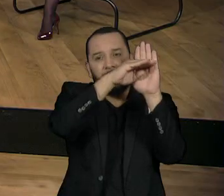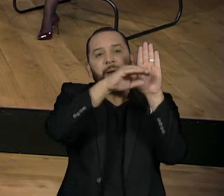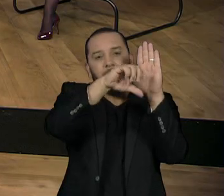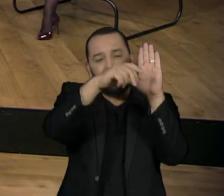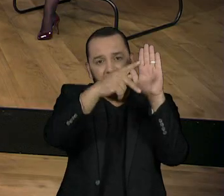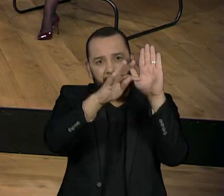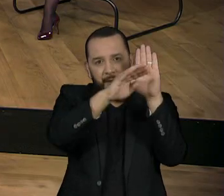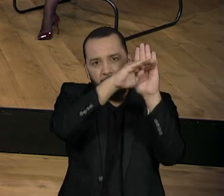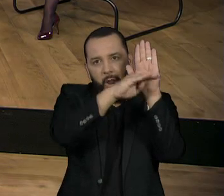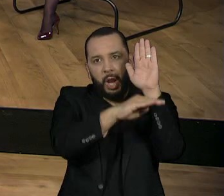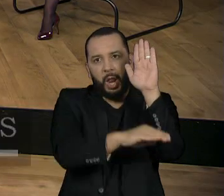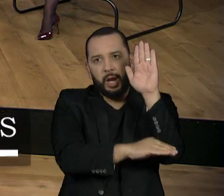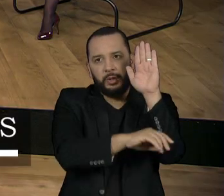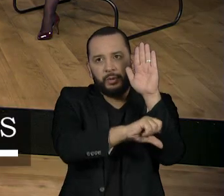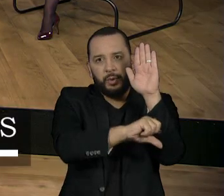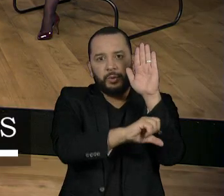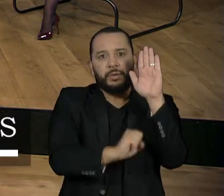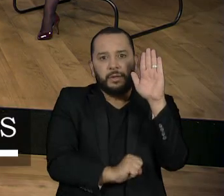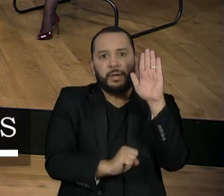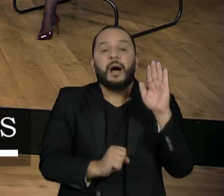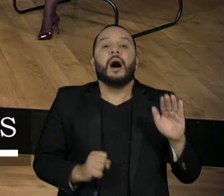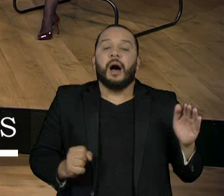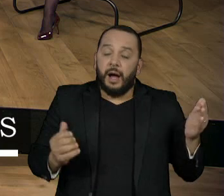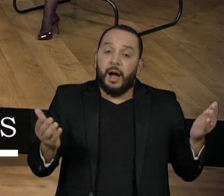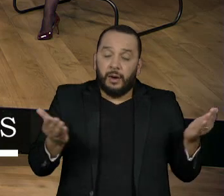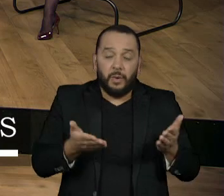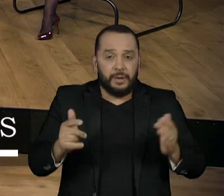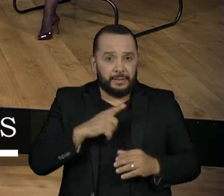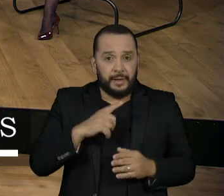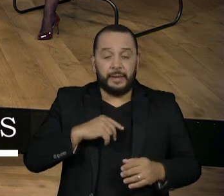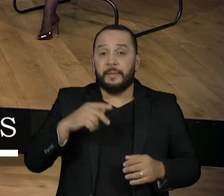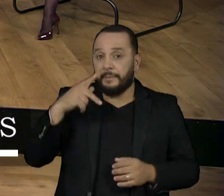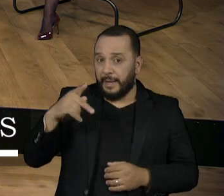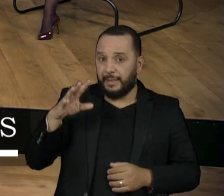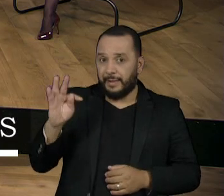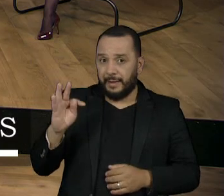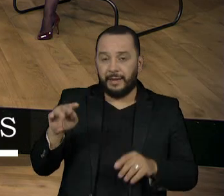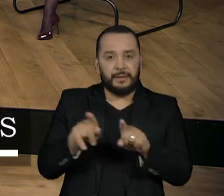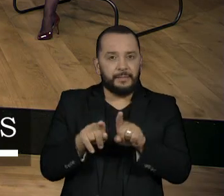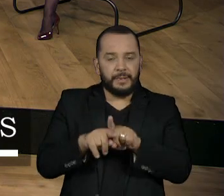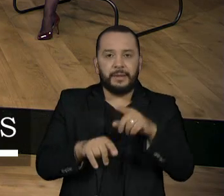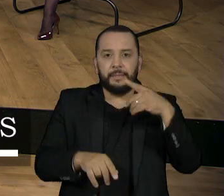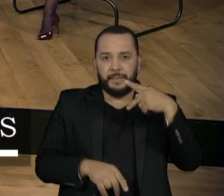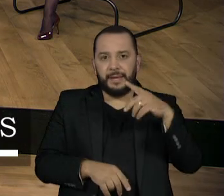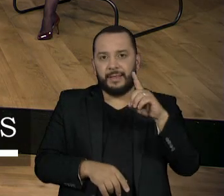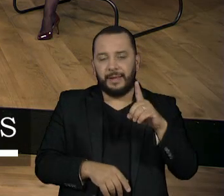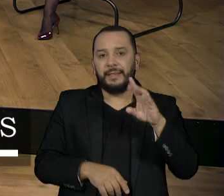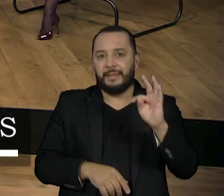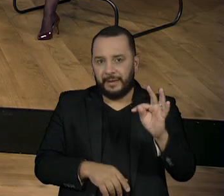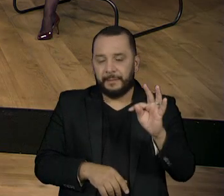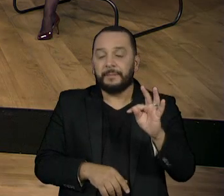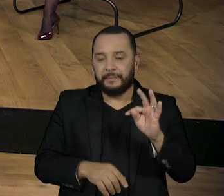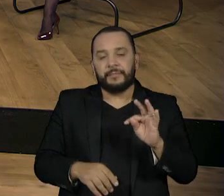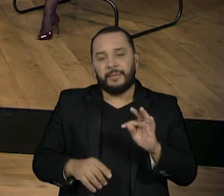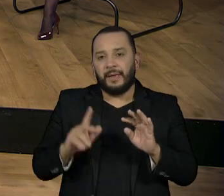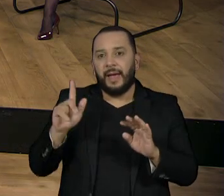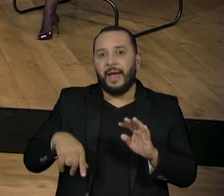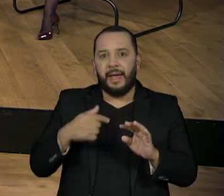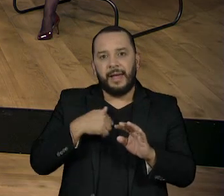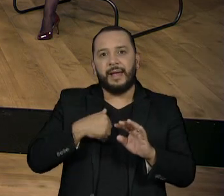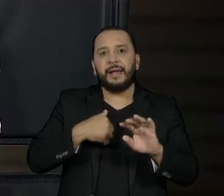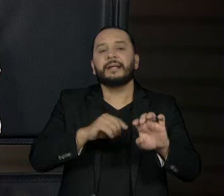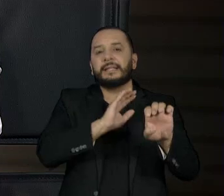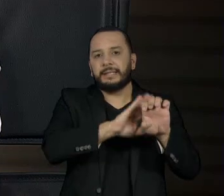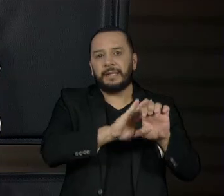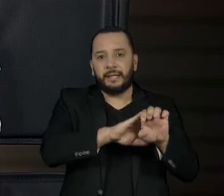10 partidos mais eleitos também, há uma ausência, tirando o PT e o PDT, de esquerdas, né? Também. Então a gente vê que predominantemente são partidos